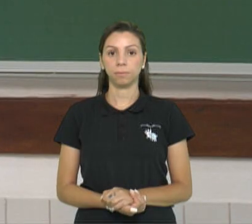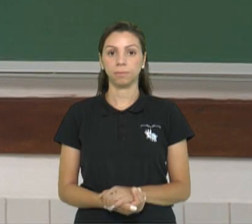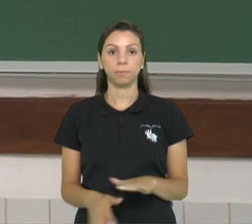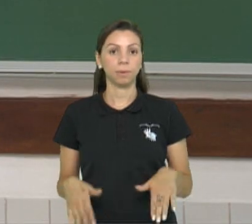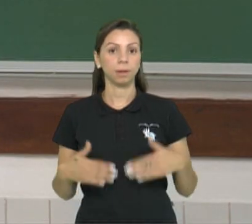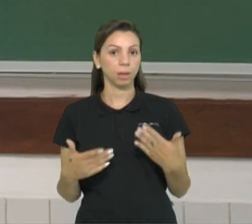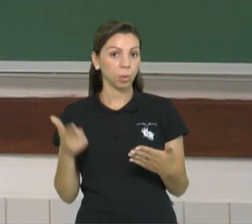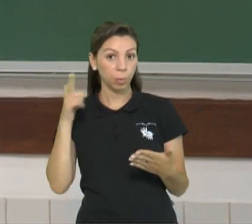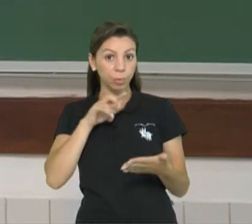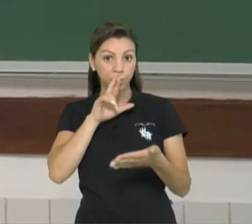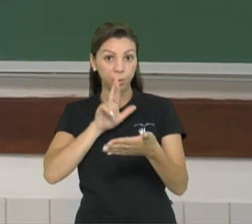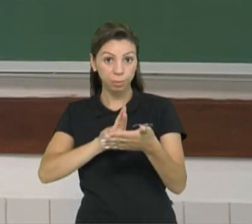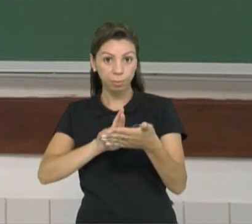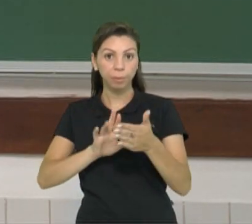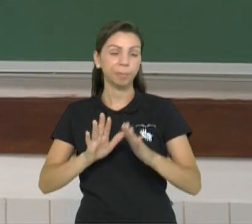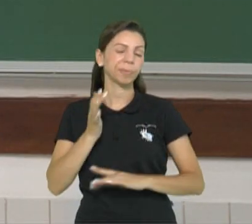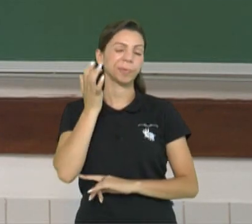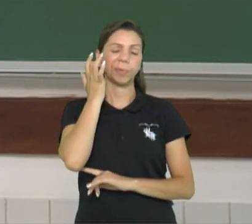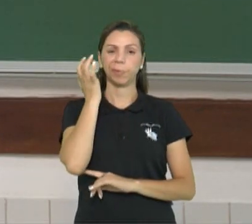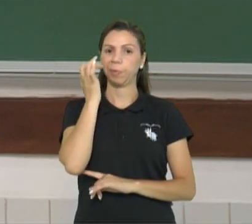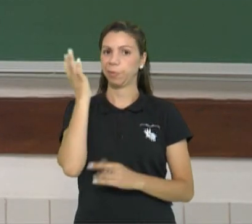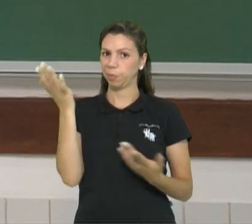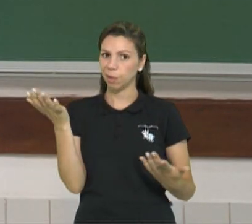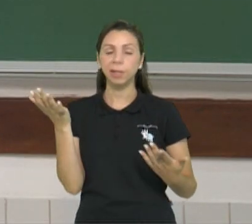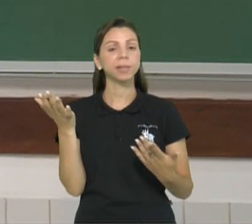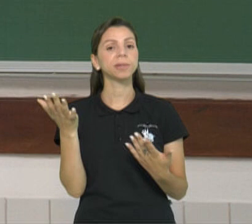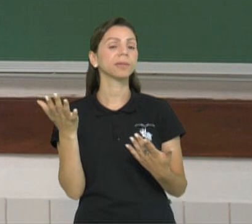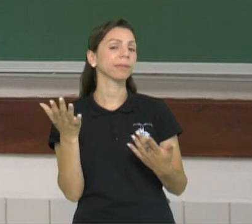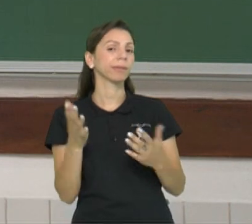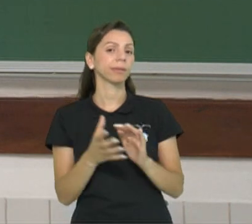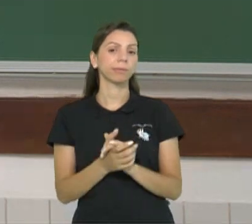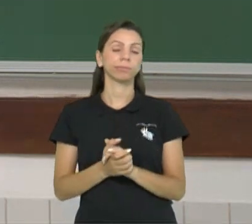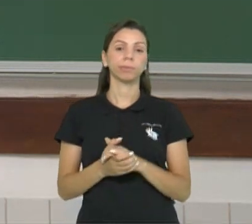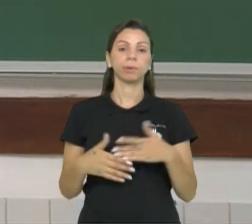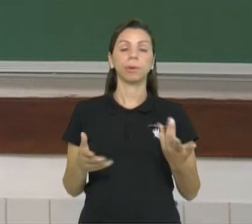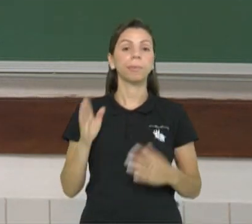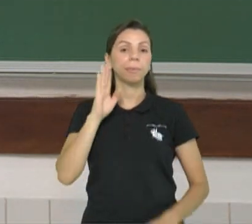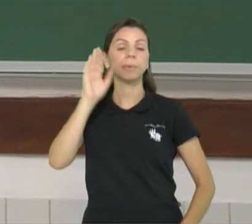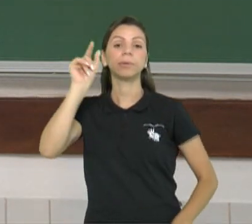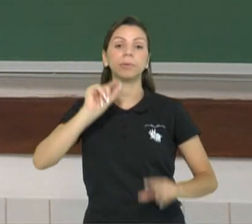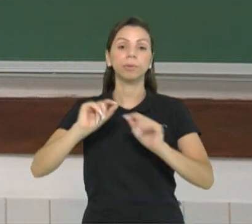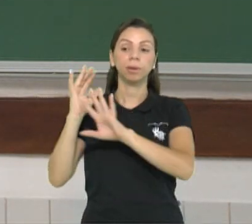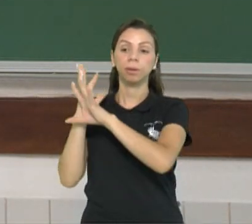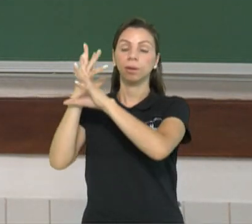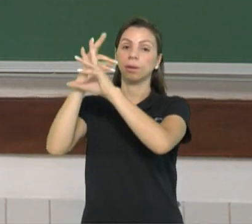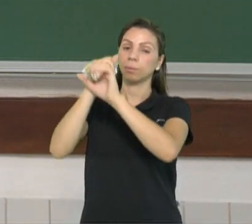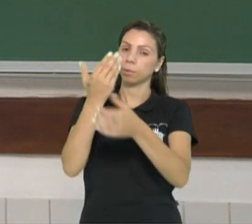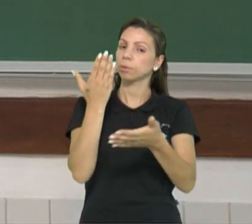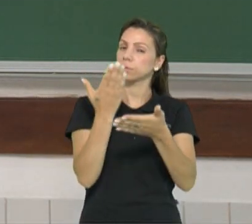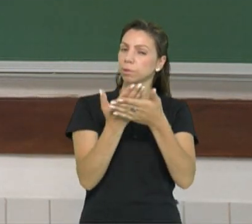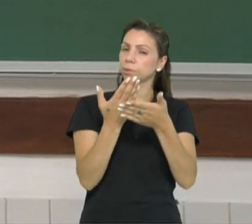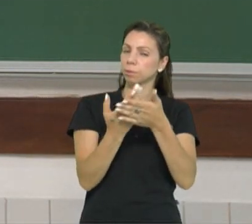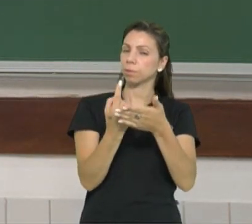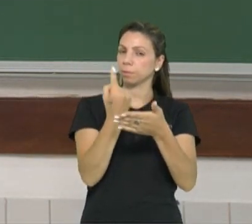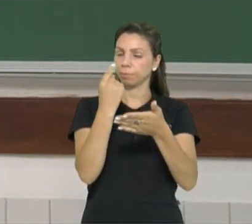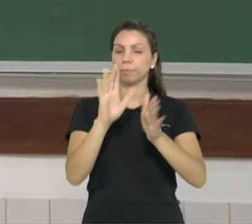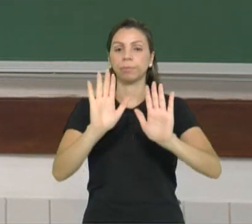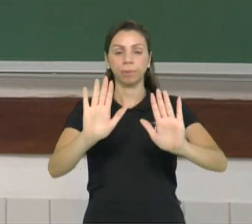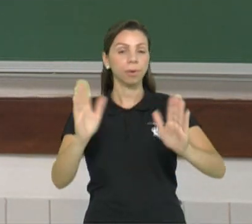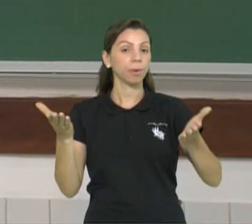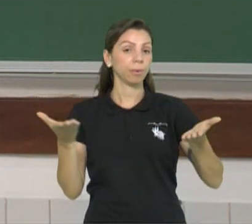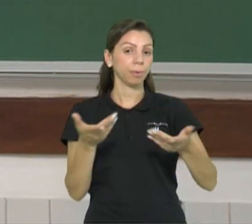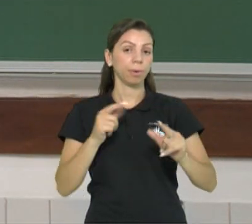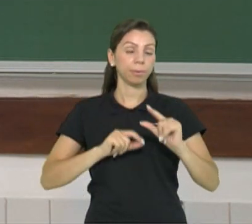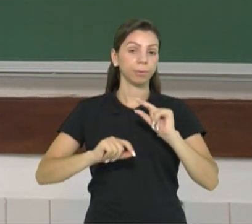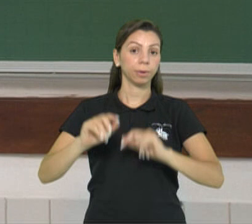E aí, galera, conseguiram resolver? Fácil, né? Aplicação direta da fórmula, principalmente relembrando o que a gente já fez no exercício anterior. Nesse